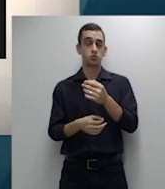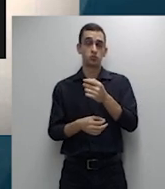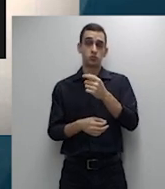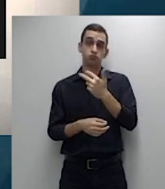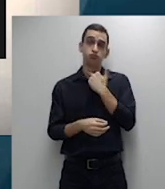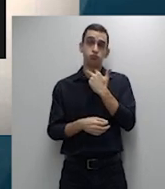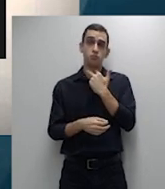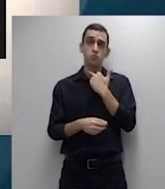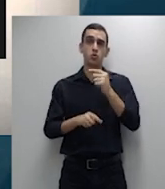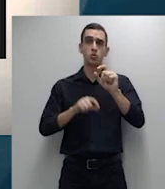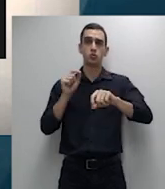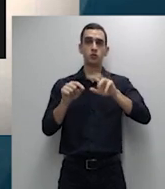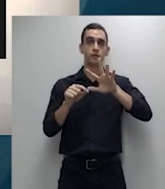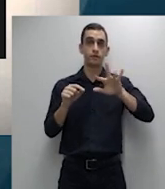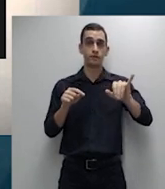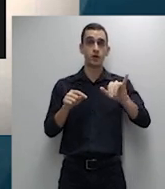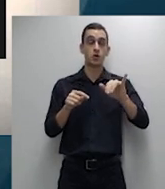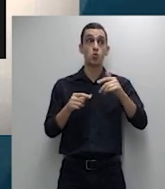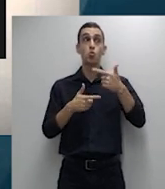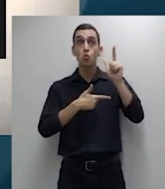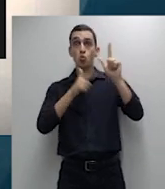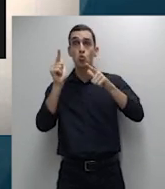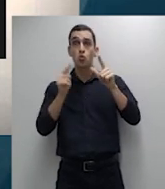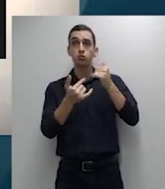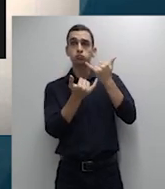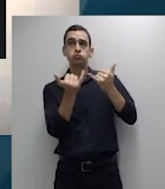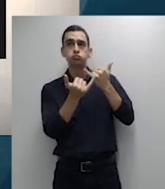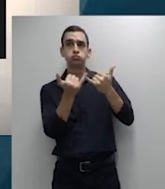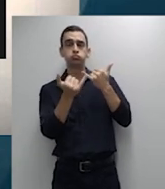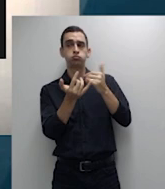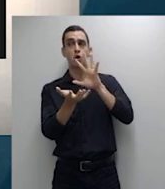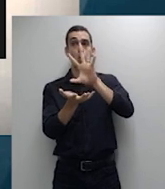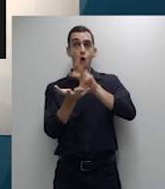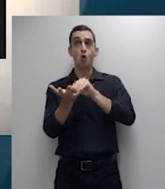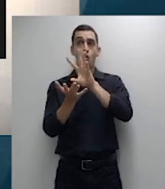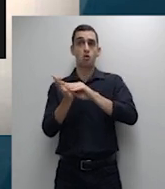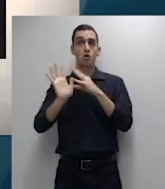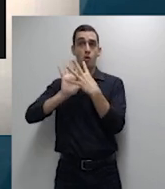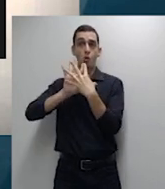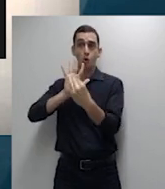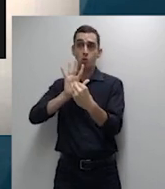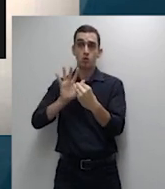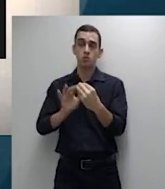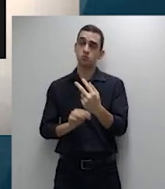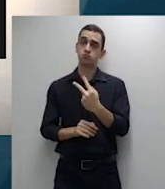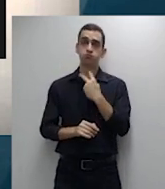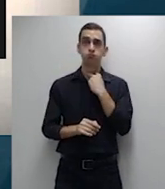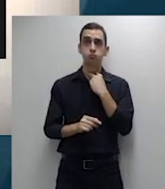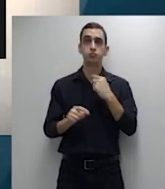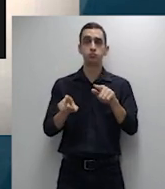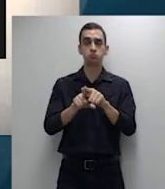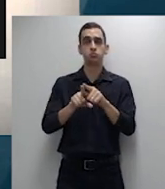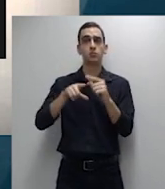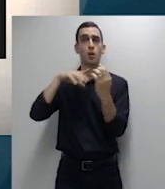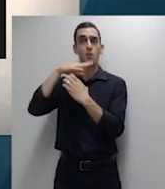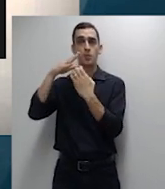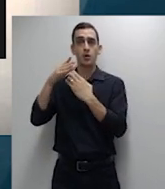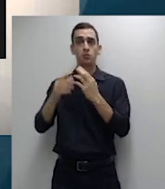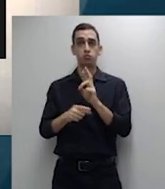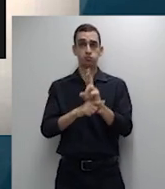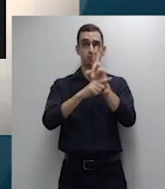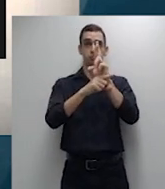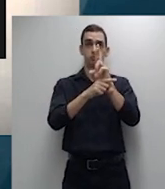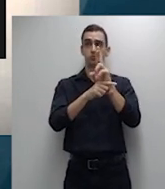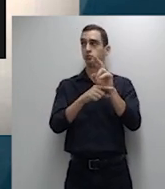como precedente para essa relação em você concessionária rodovias e concessionária de